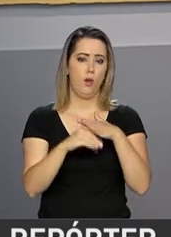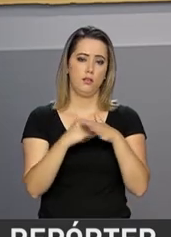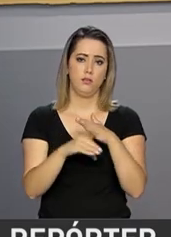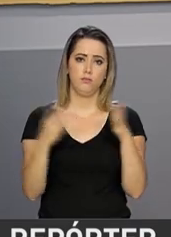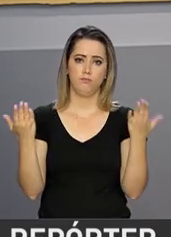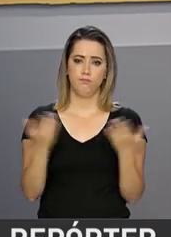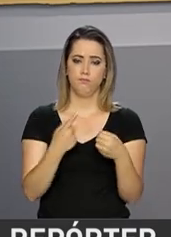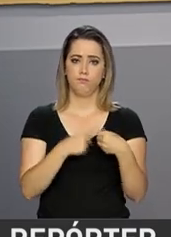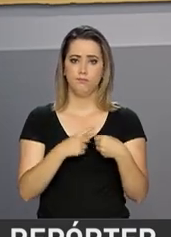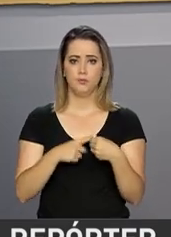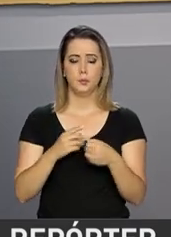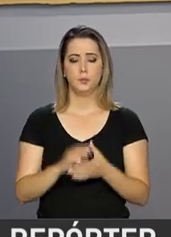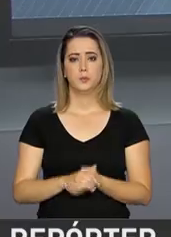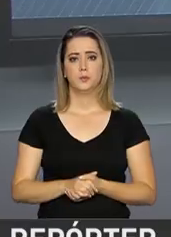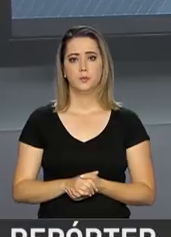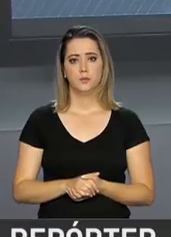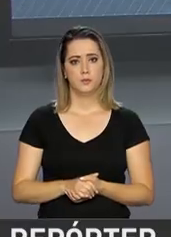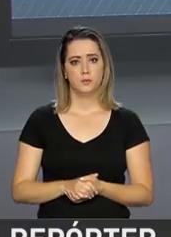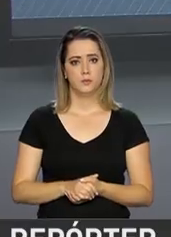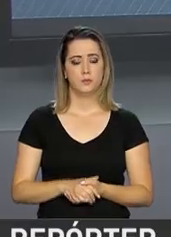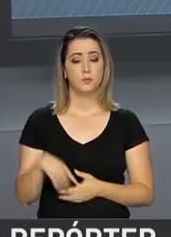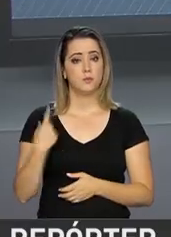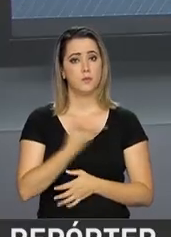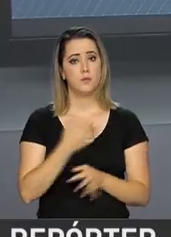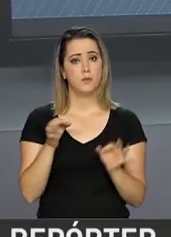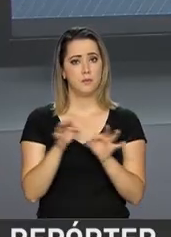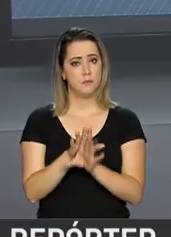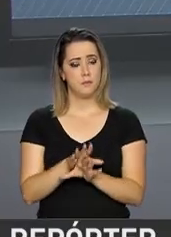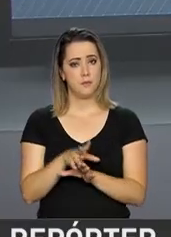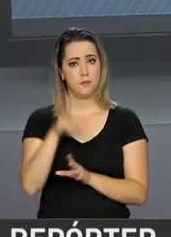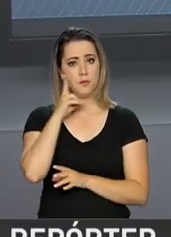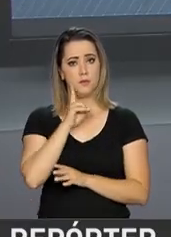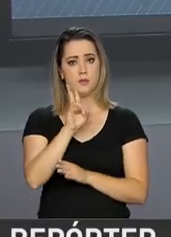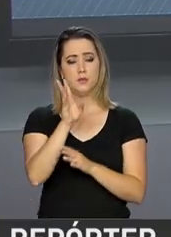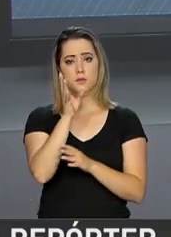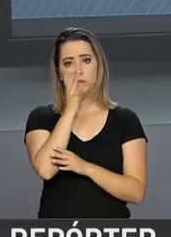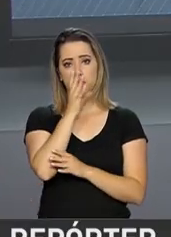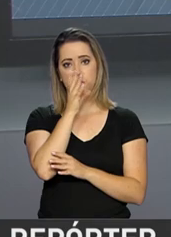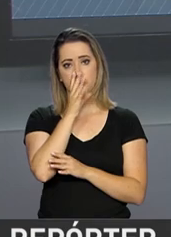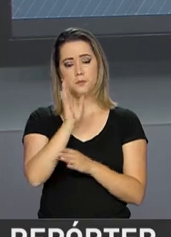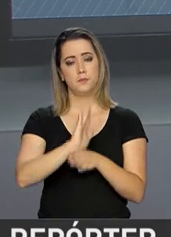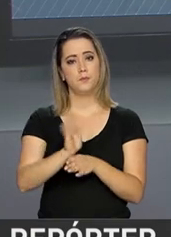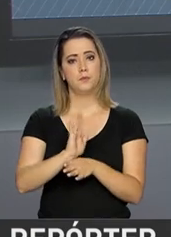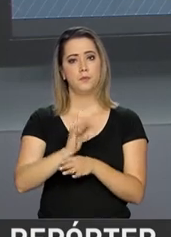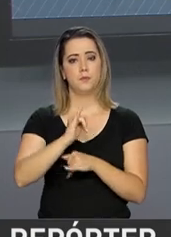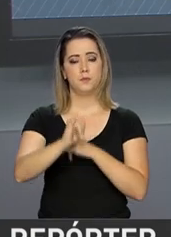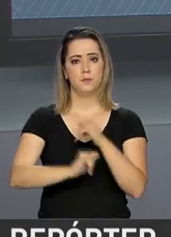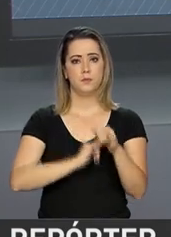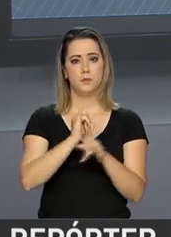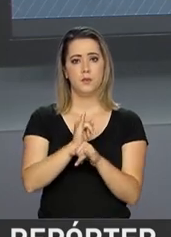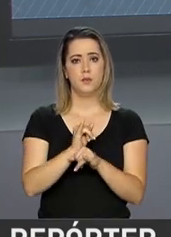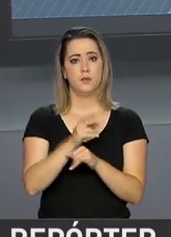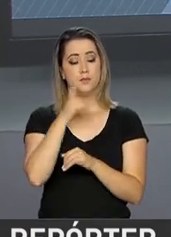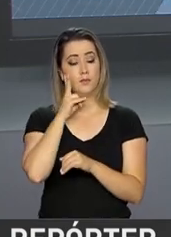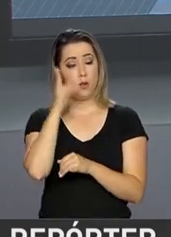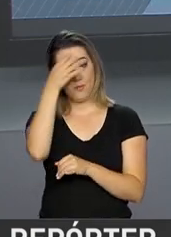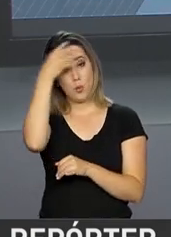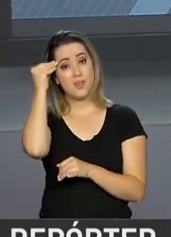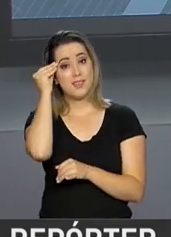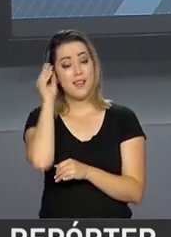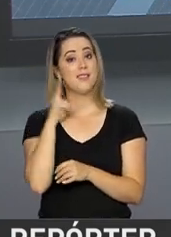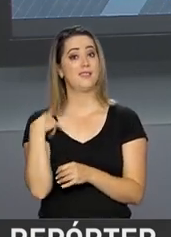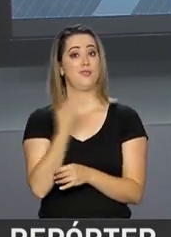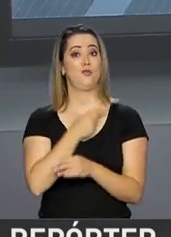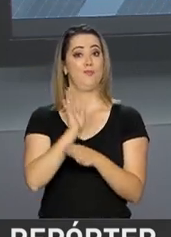estoques dos municípios nós ficamos por aqui acompanha a nossa programação também na internet e não esqueça que as